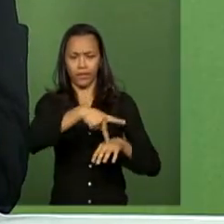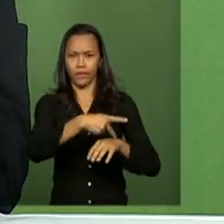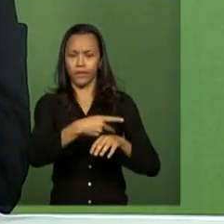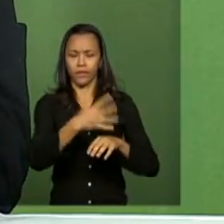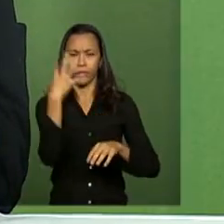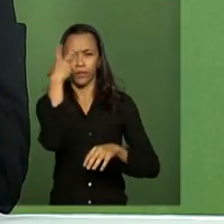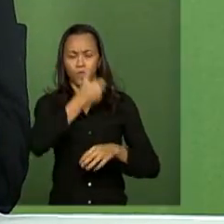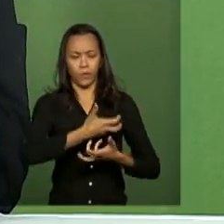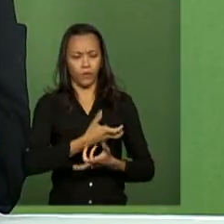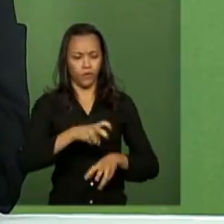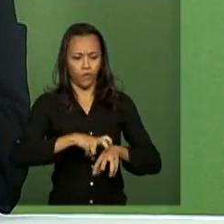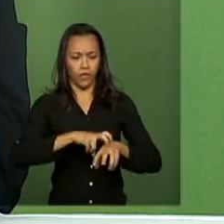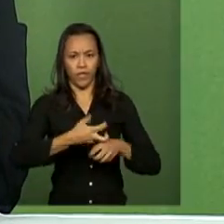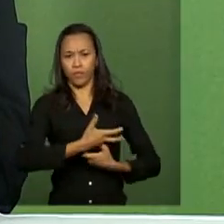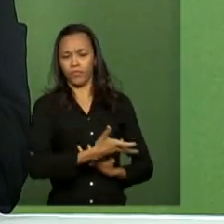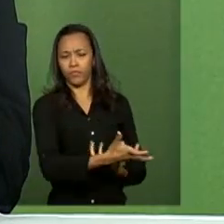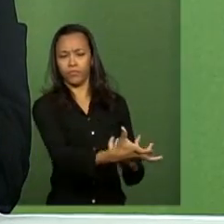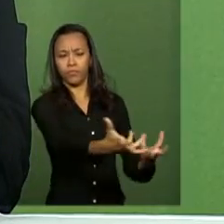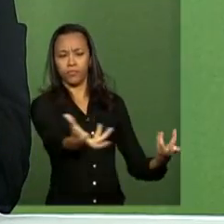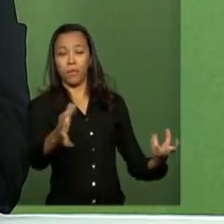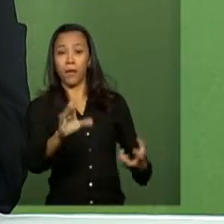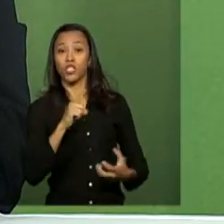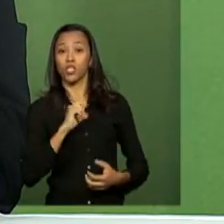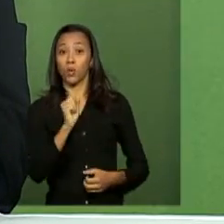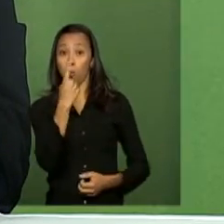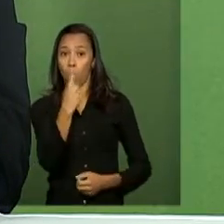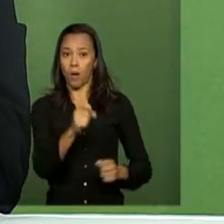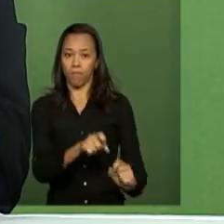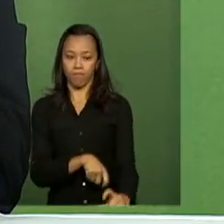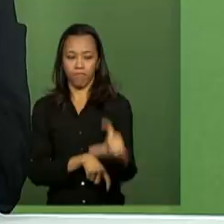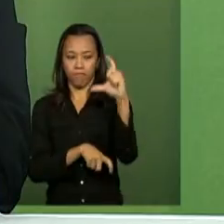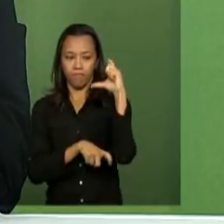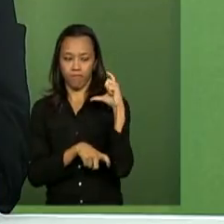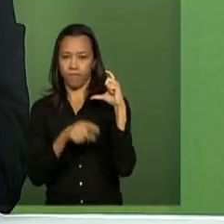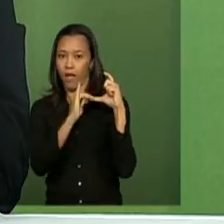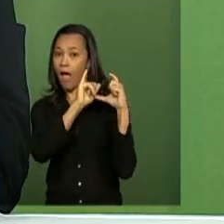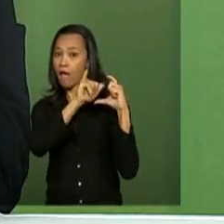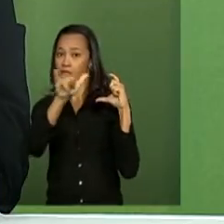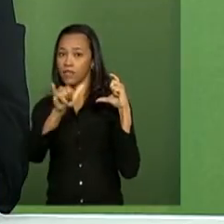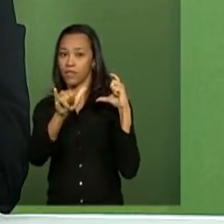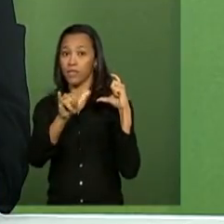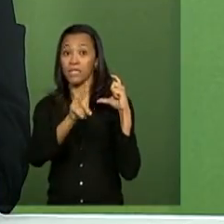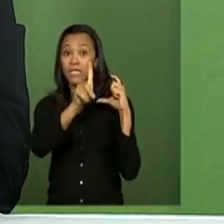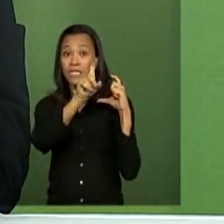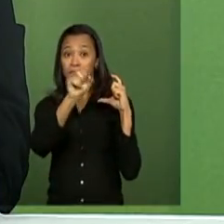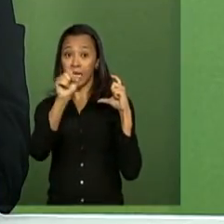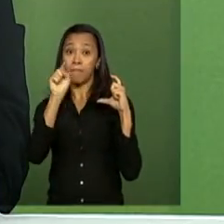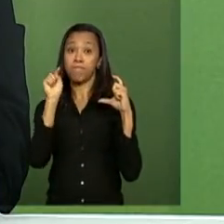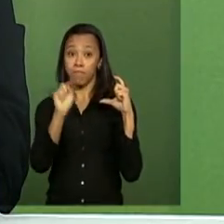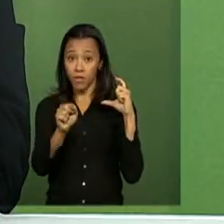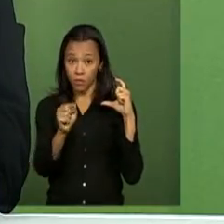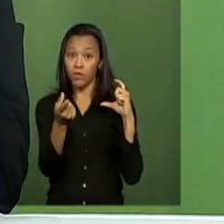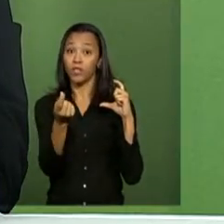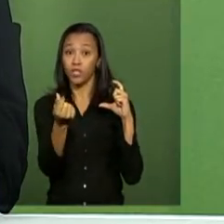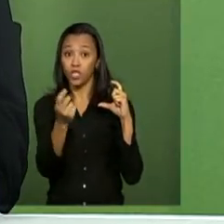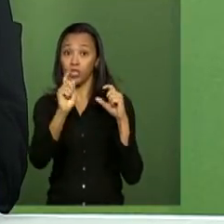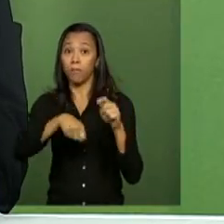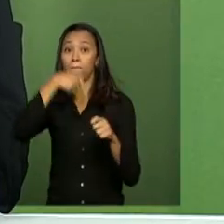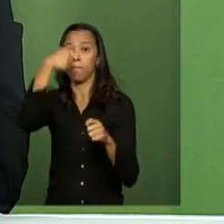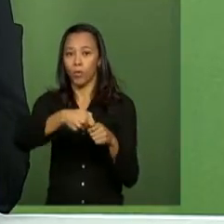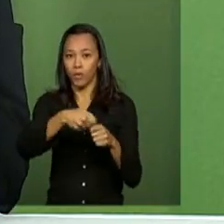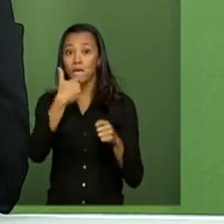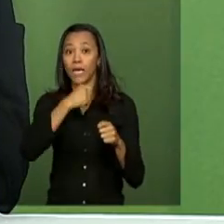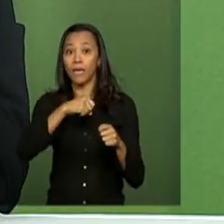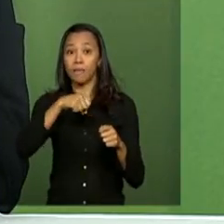e uma placa 100 mil dinheiros multa para quem pisar na grama depois